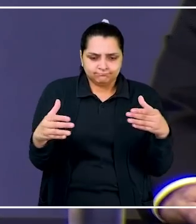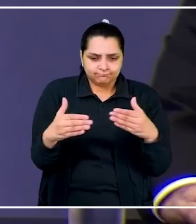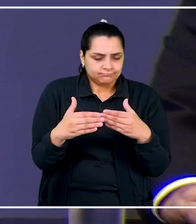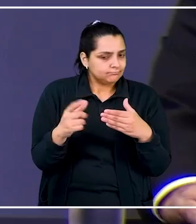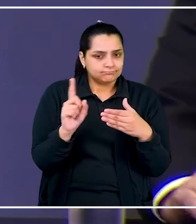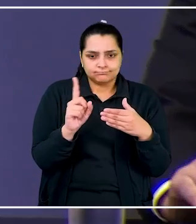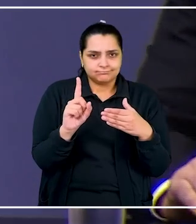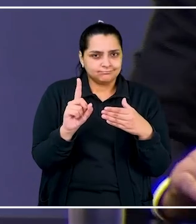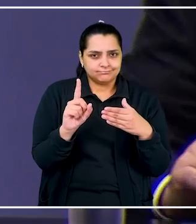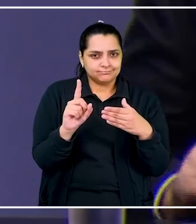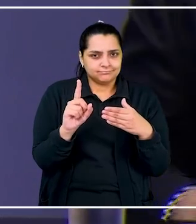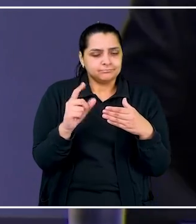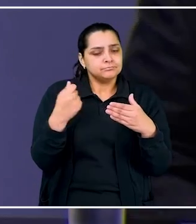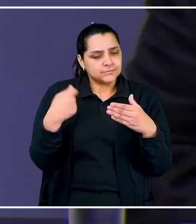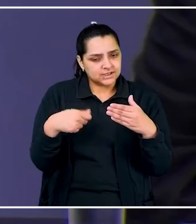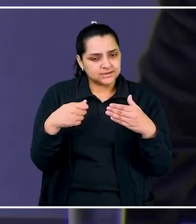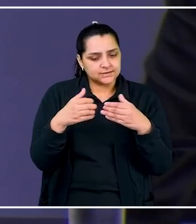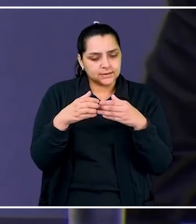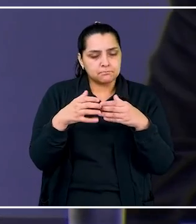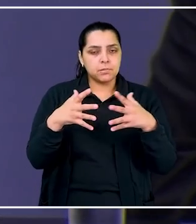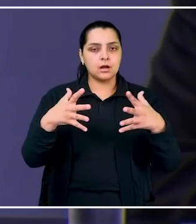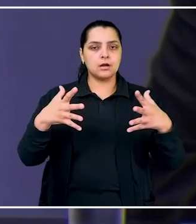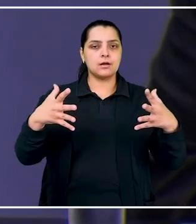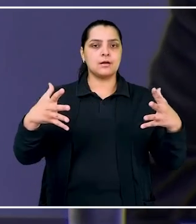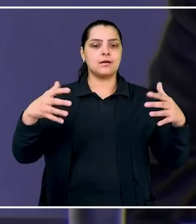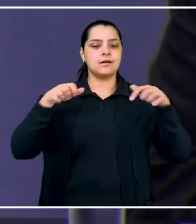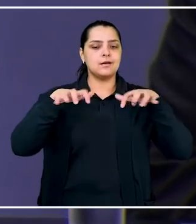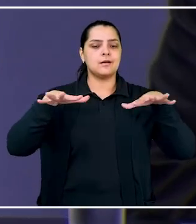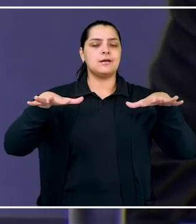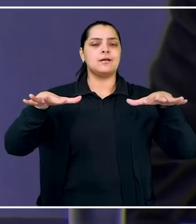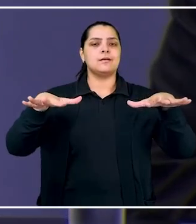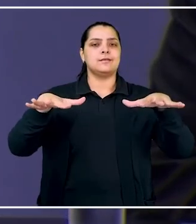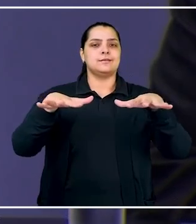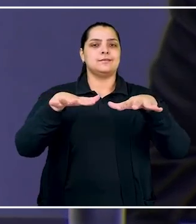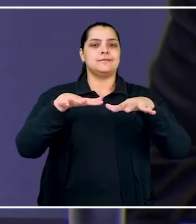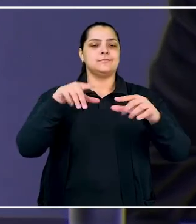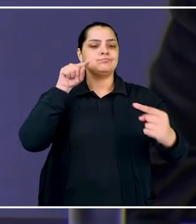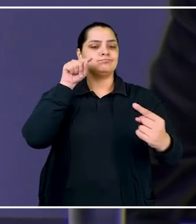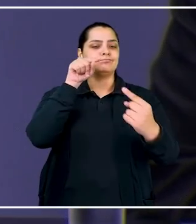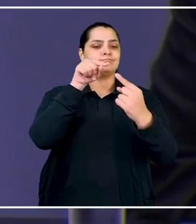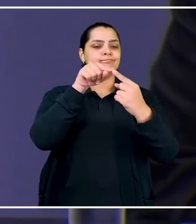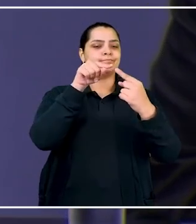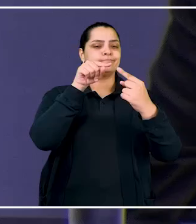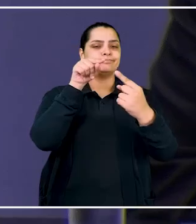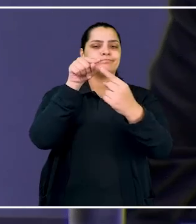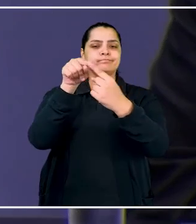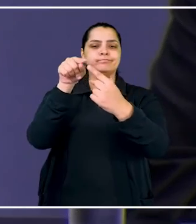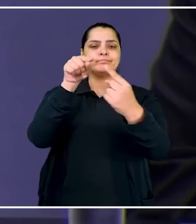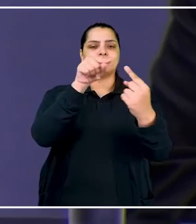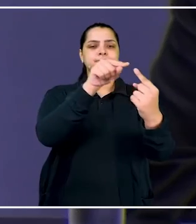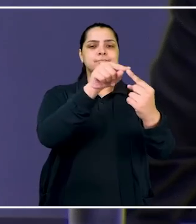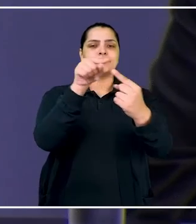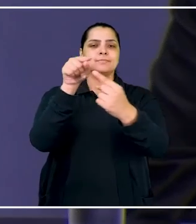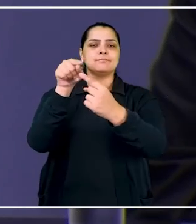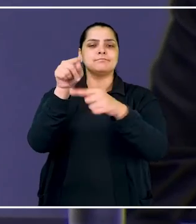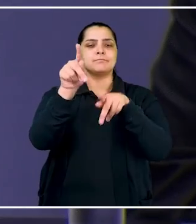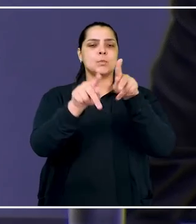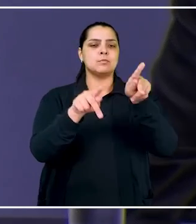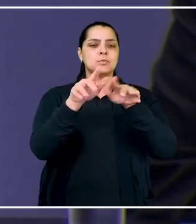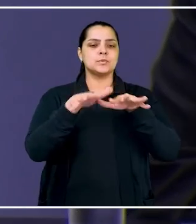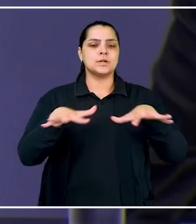restringi-la, deve-se pensar em expandi-la para que atinja ainda